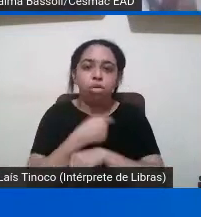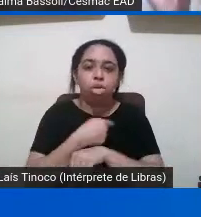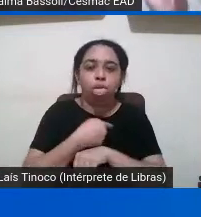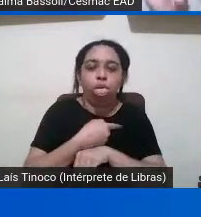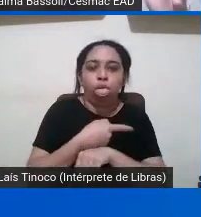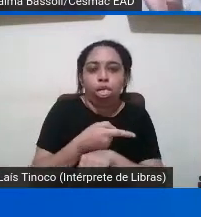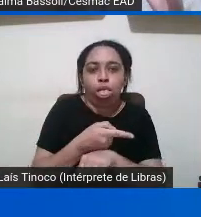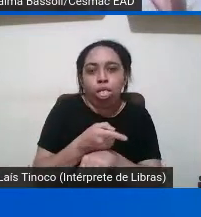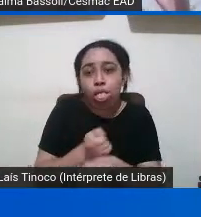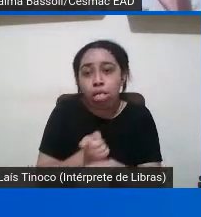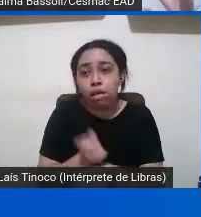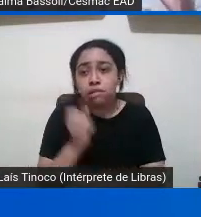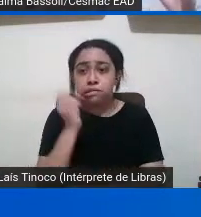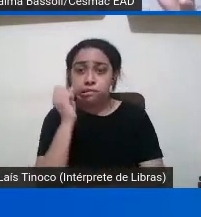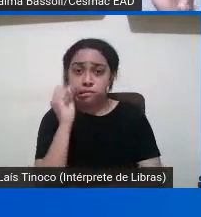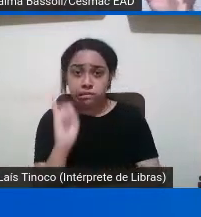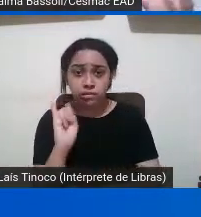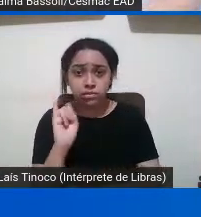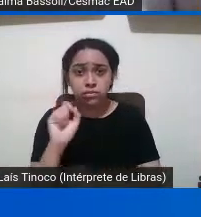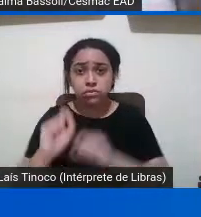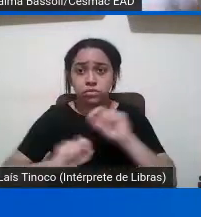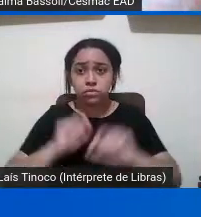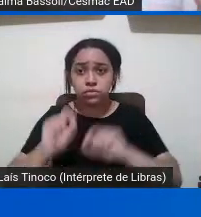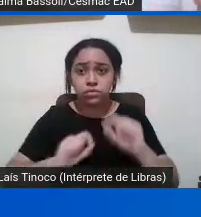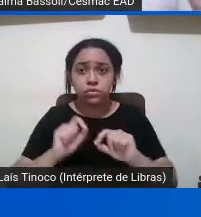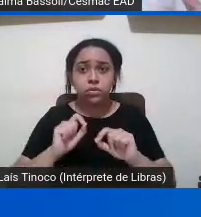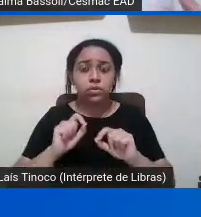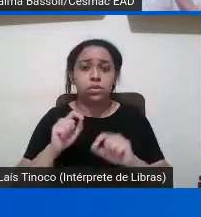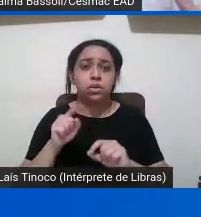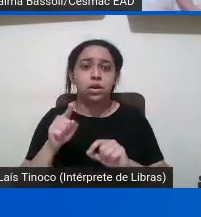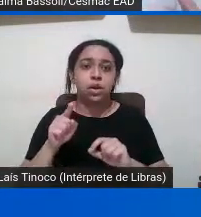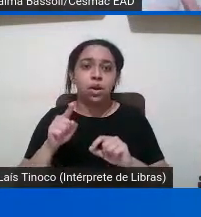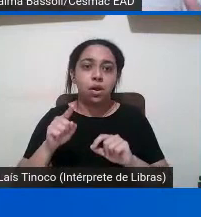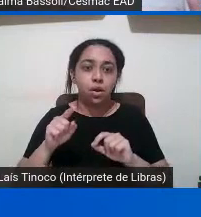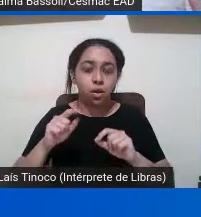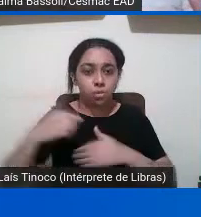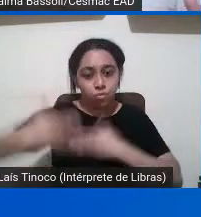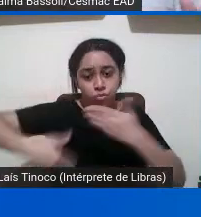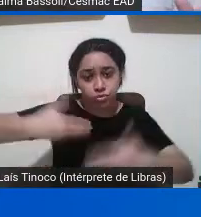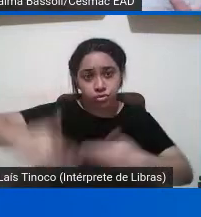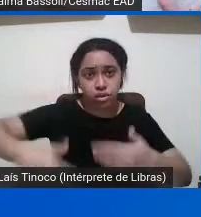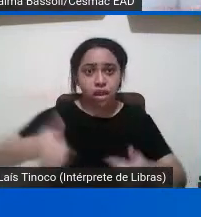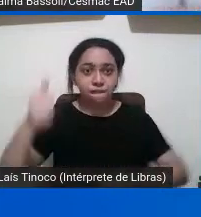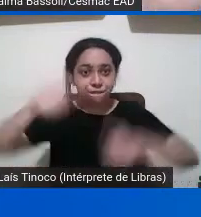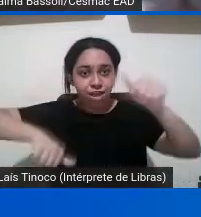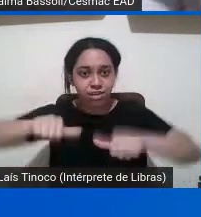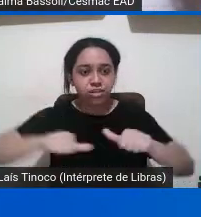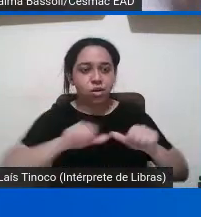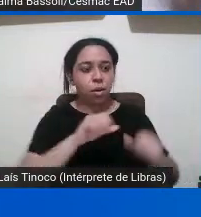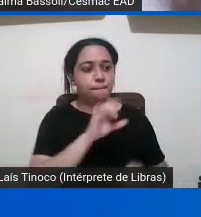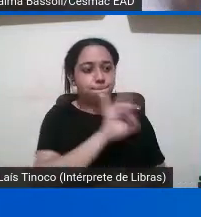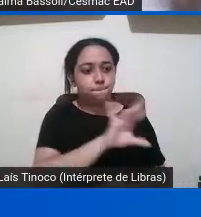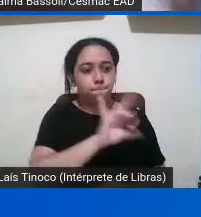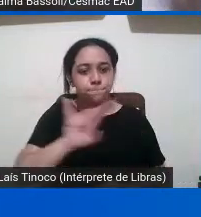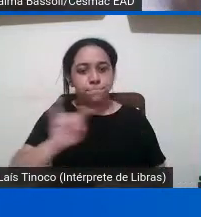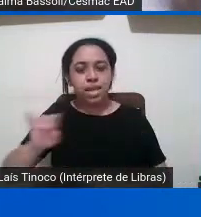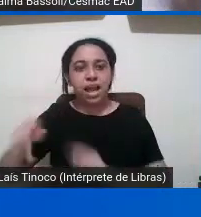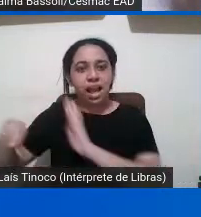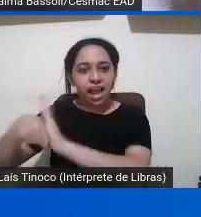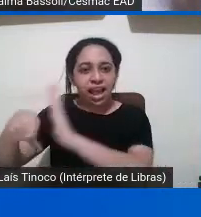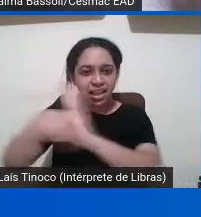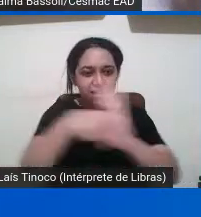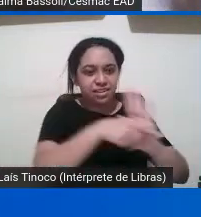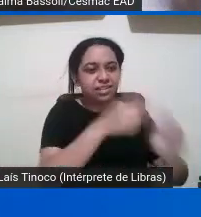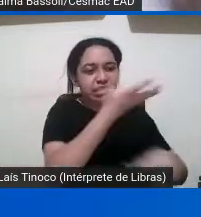se Nós criamos uma disciplina de cada jeito um processo de avaliação específico para cada disciplina com um novo critério